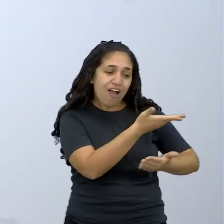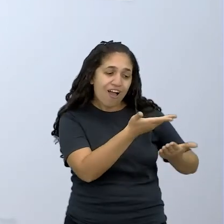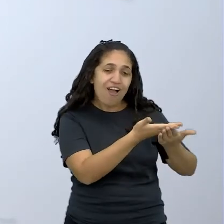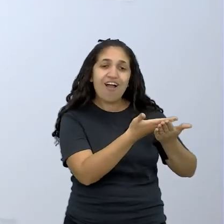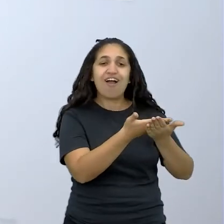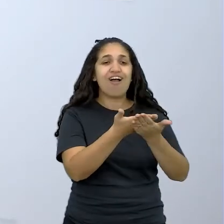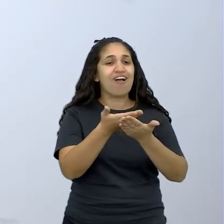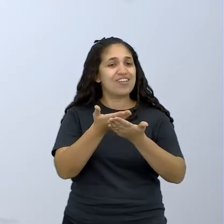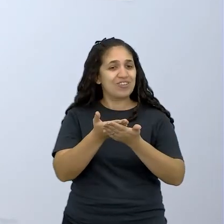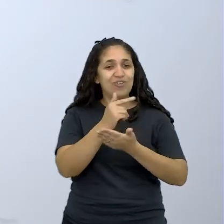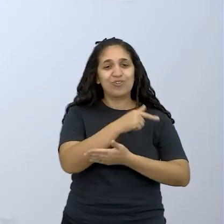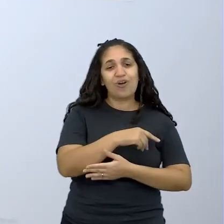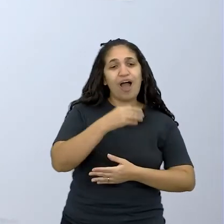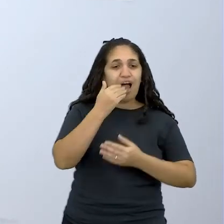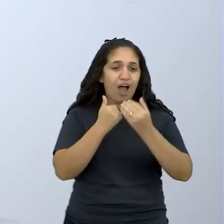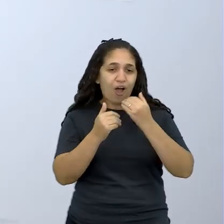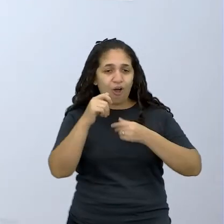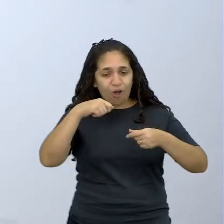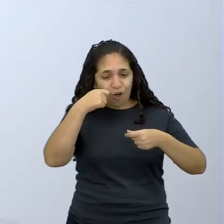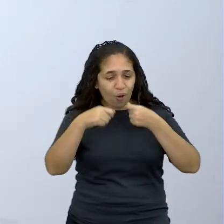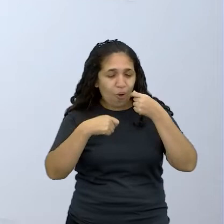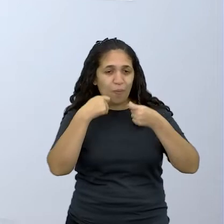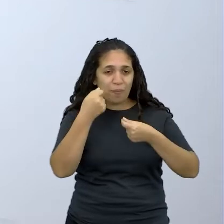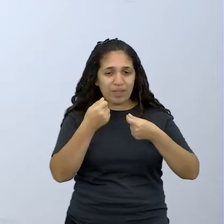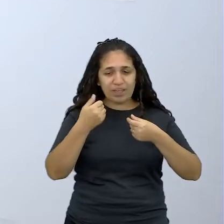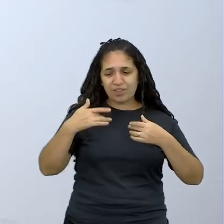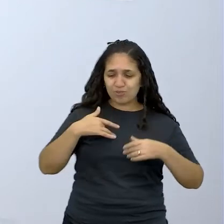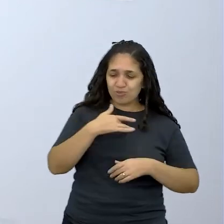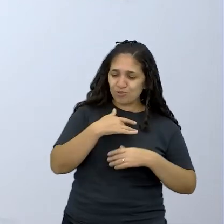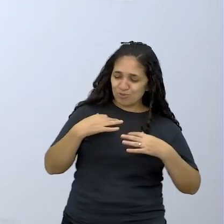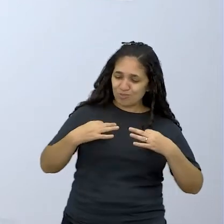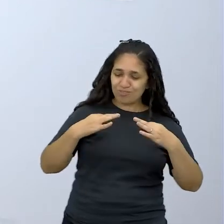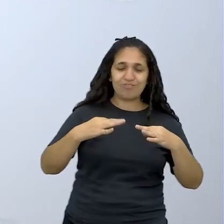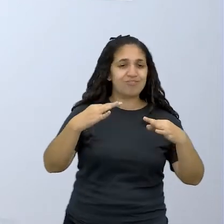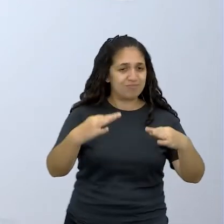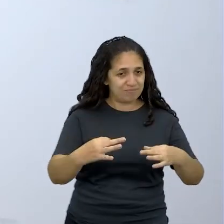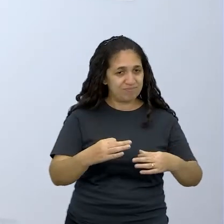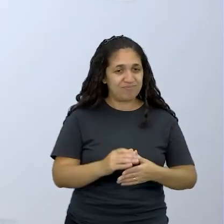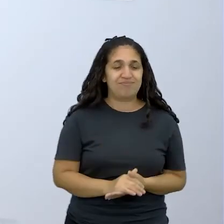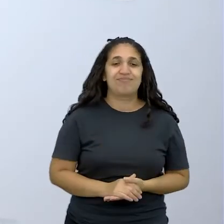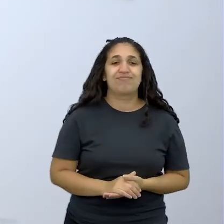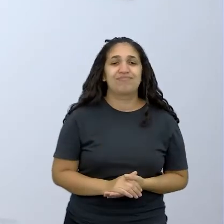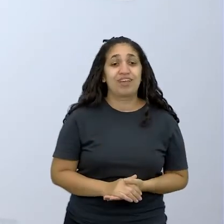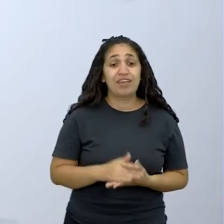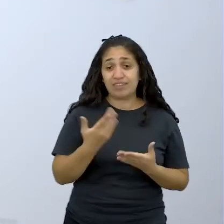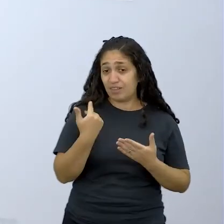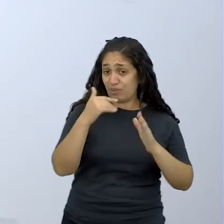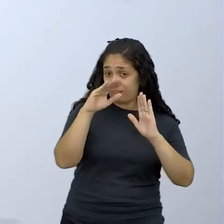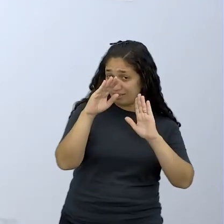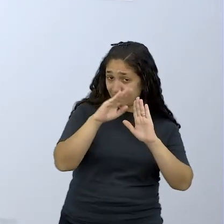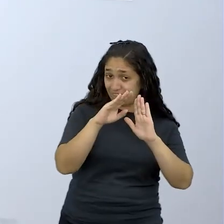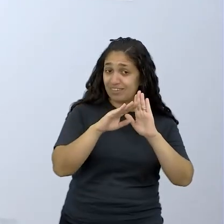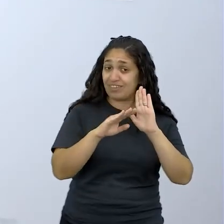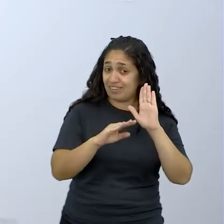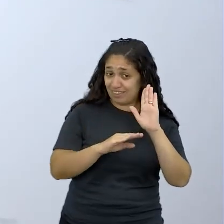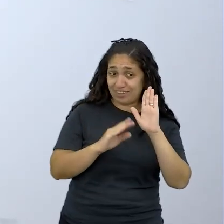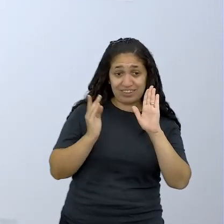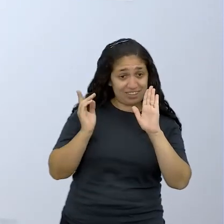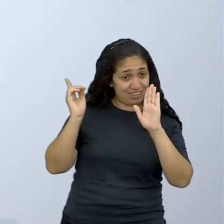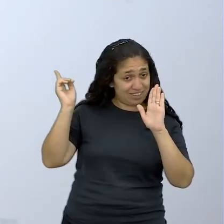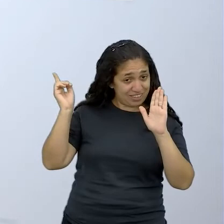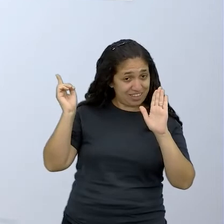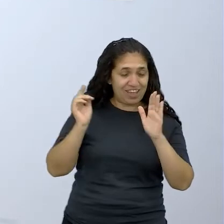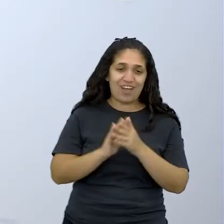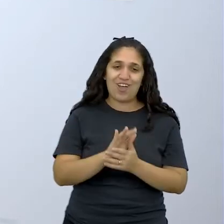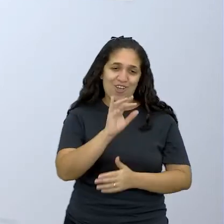estudantes, né, a se alimentarem de uma maneira mais saudável. E aí, né, esse guia, obviamente não vale,